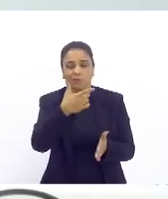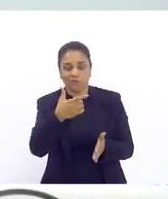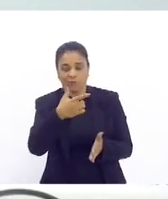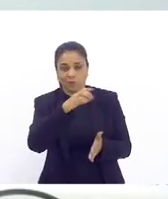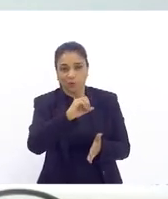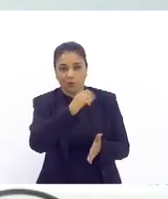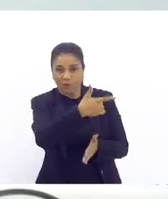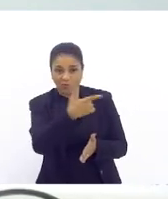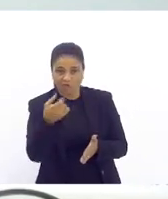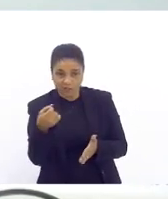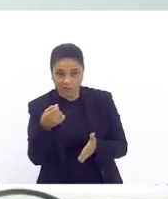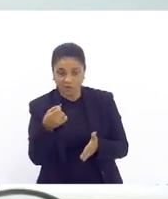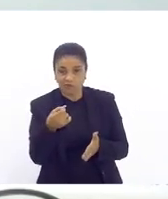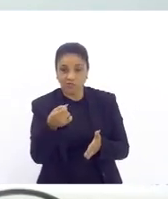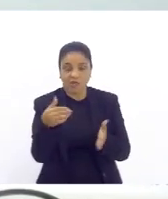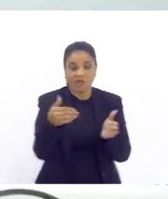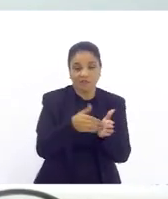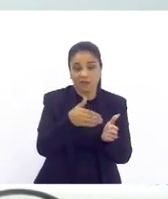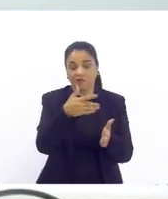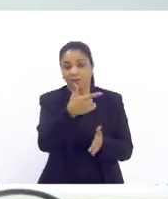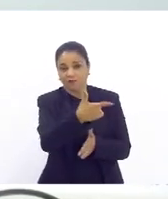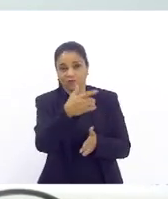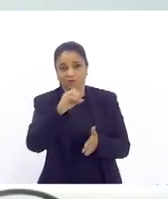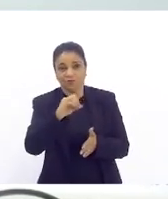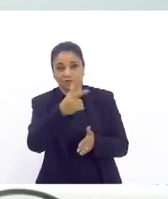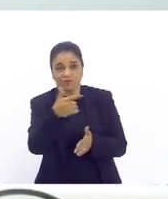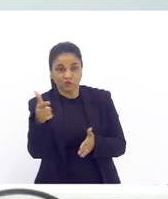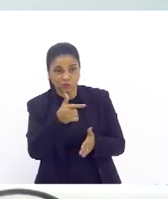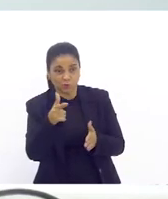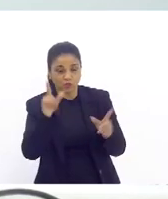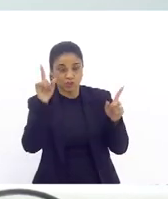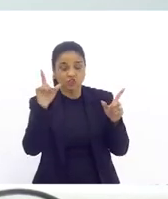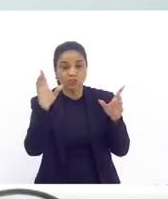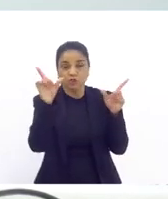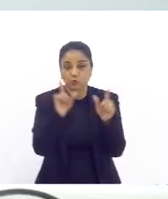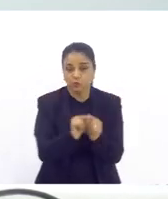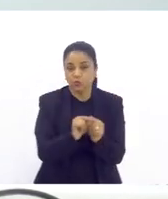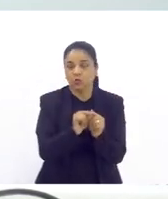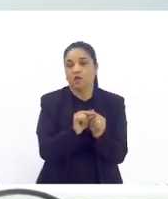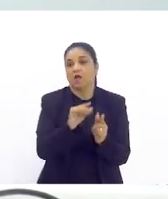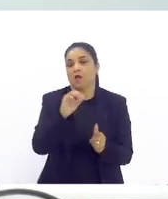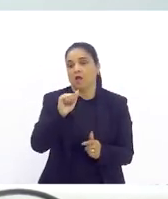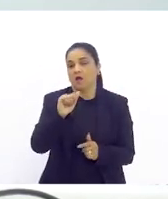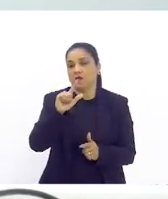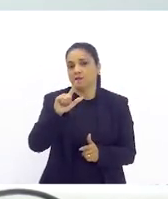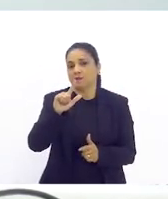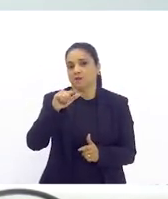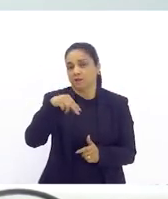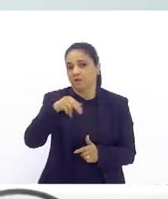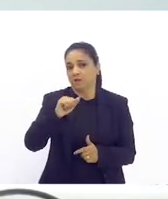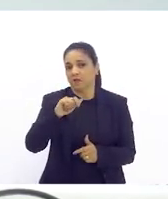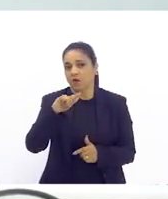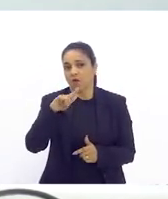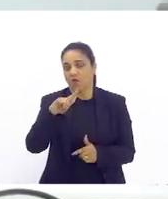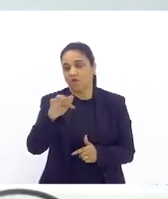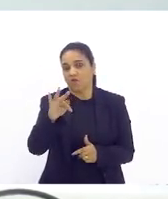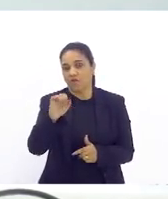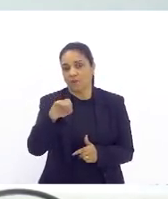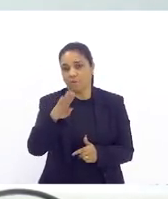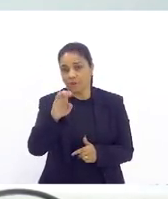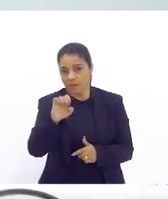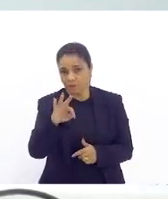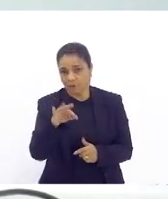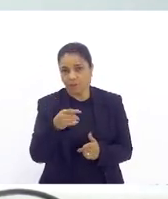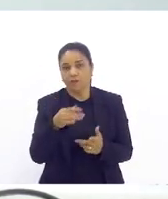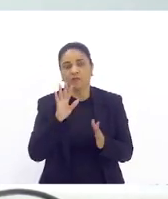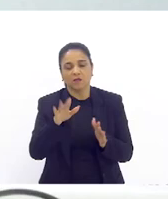mandaram um projeto 2022 a taxa de analfabetização a gente tem que retificar E aí eu vi a este Marcos